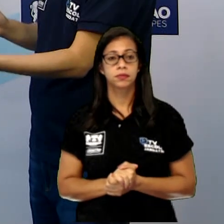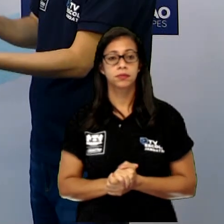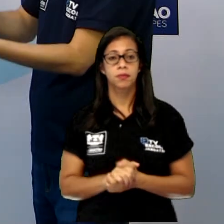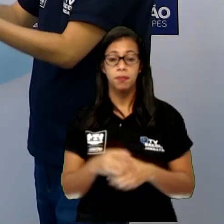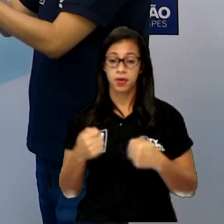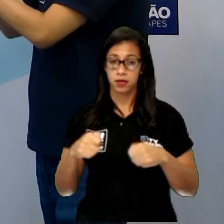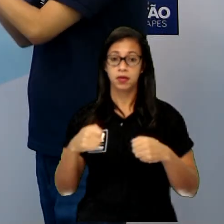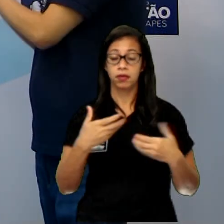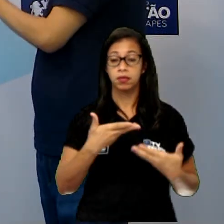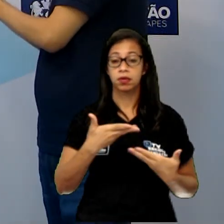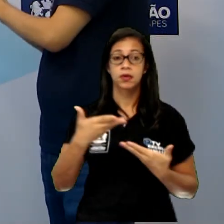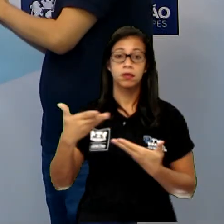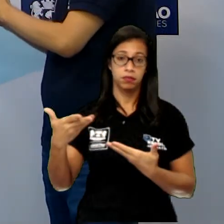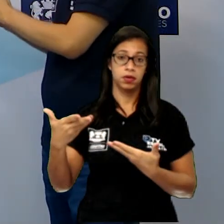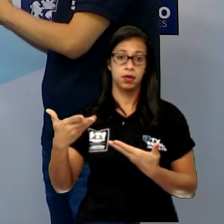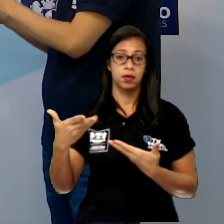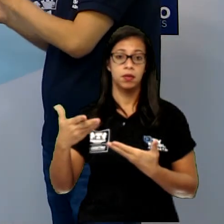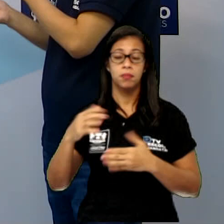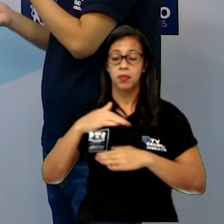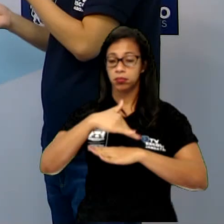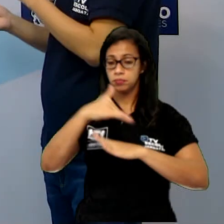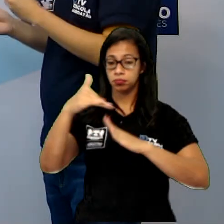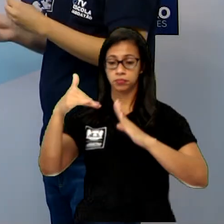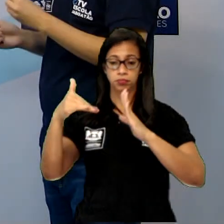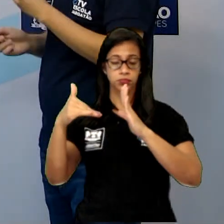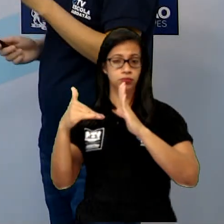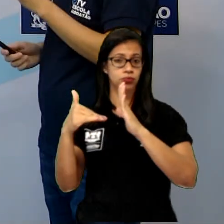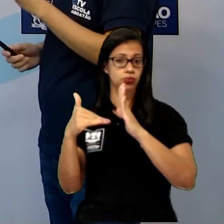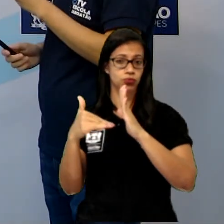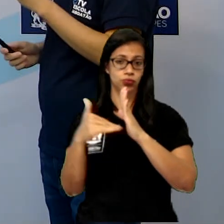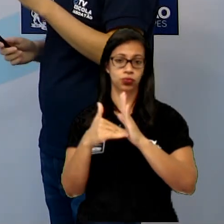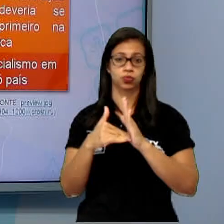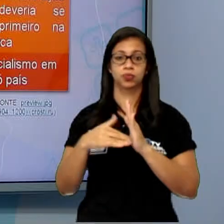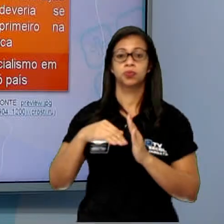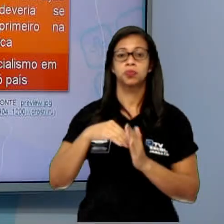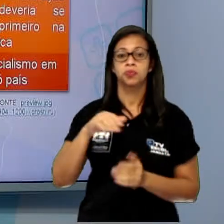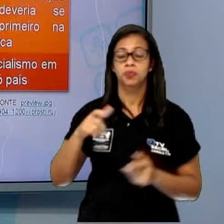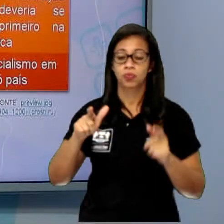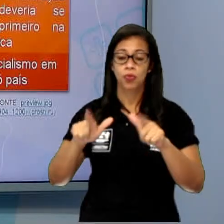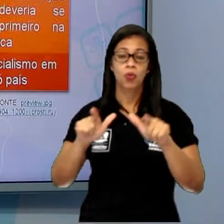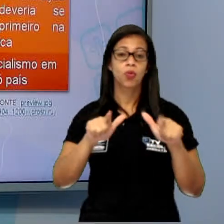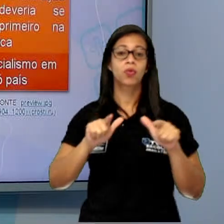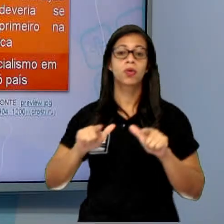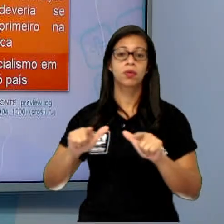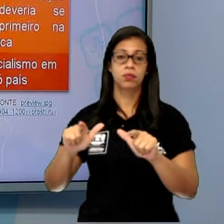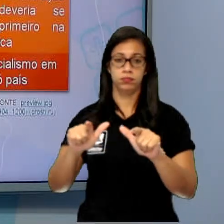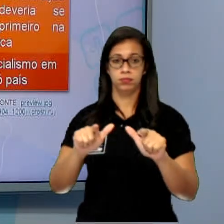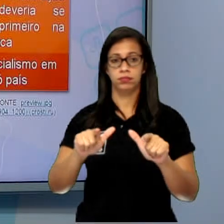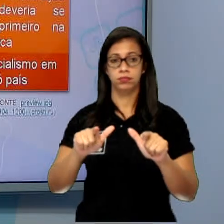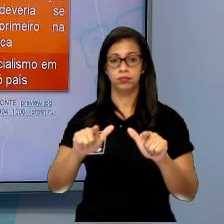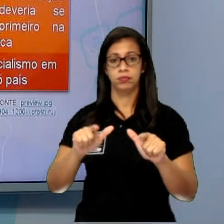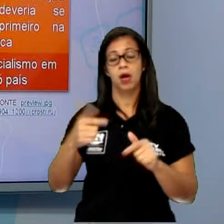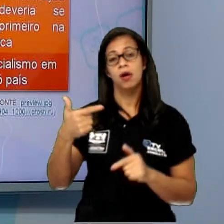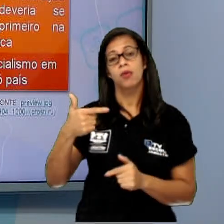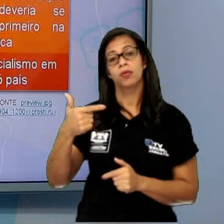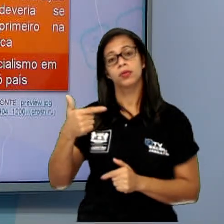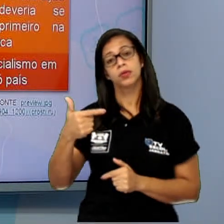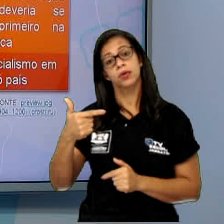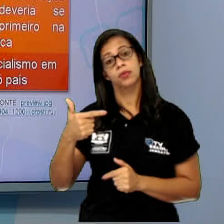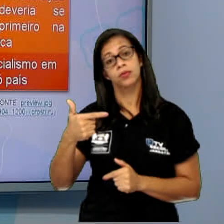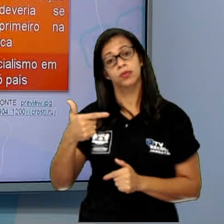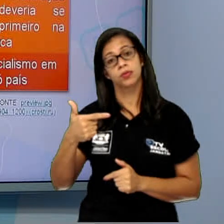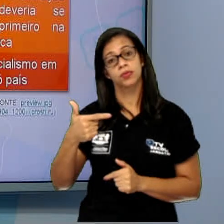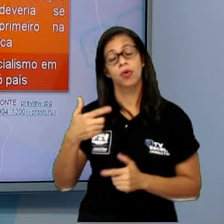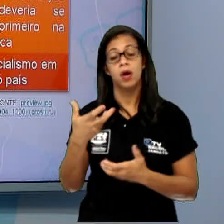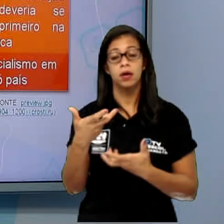Permanente. Por outro lado, o Joseph Stalin defendia que a Revolução Socialista deveria se consolidar primeiro na União Soviética.